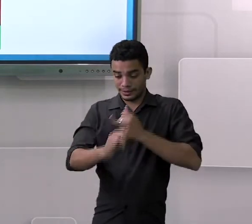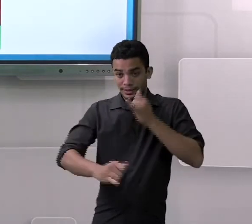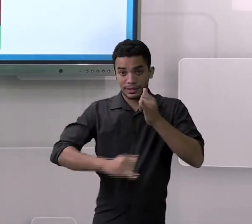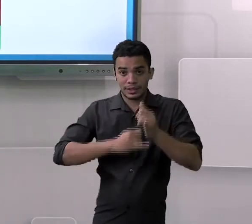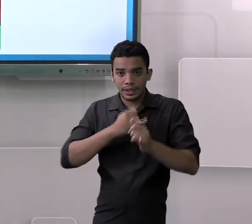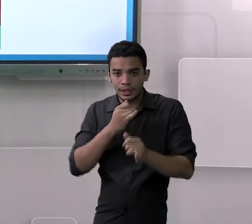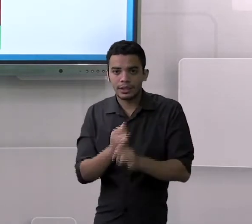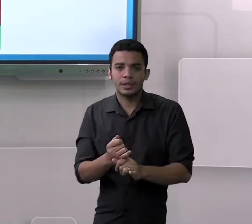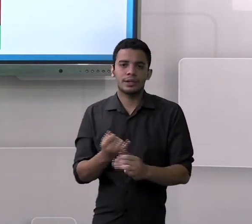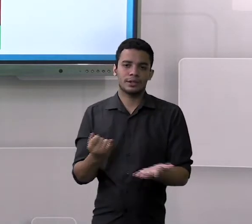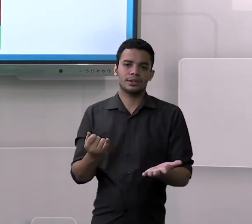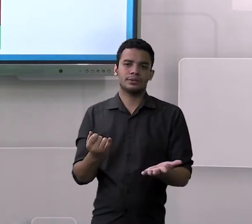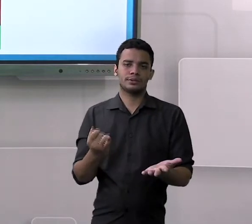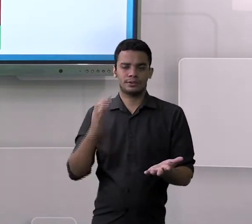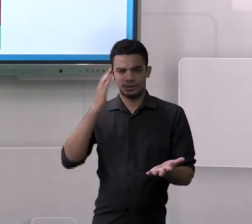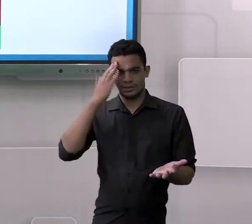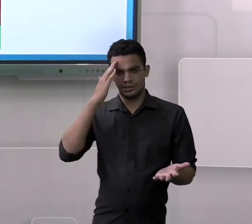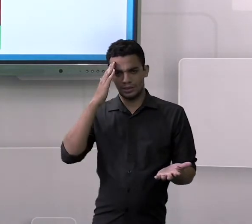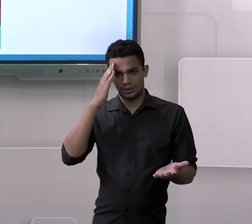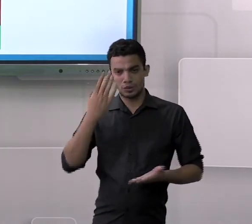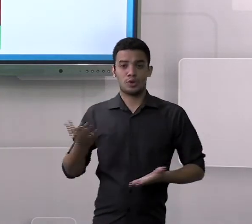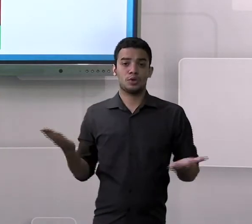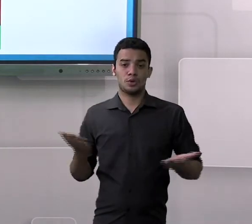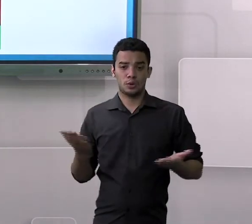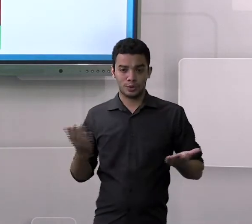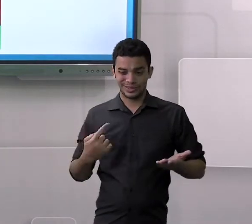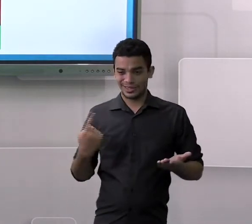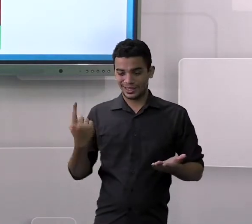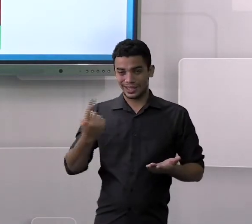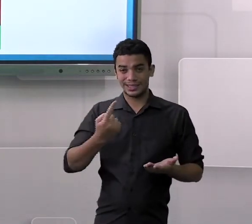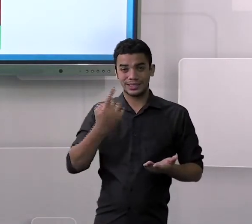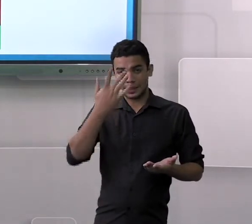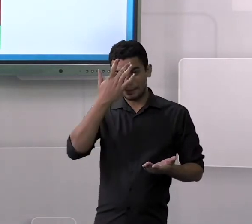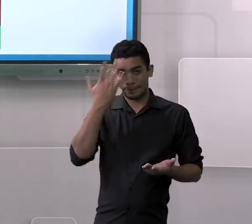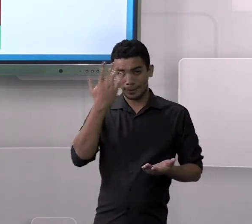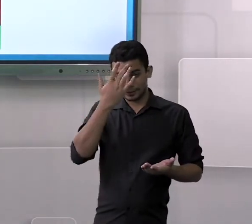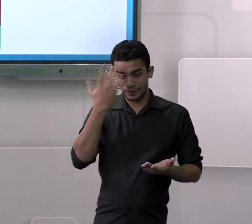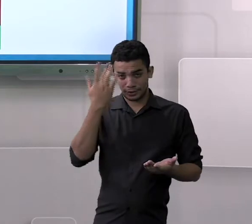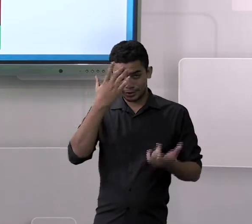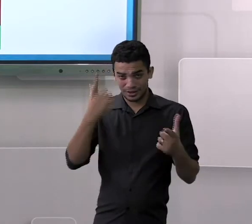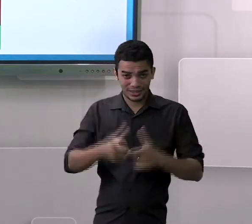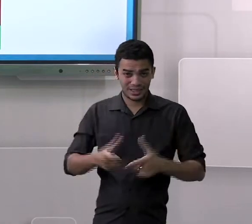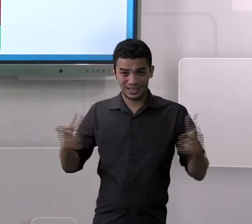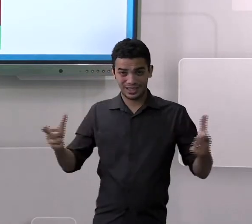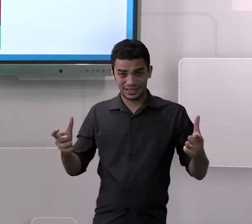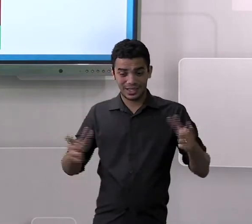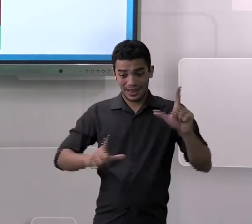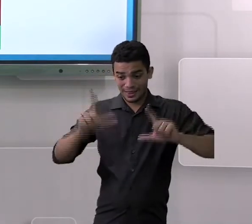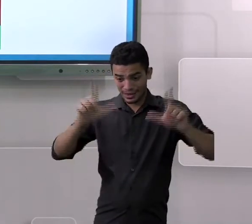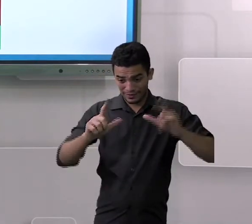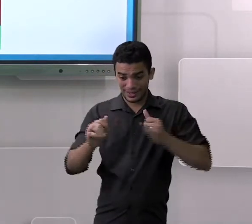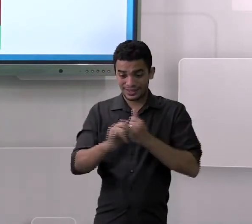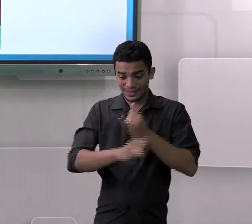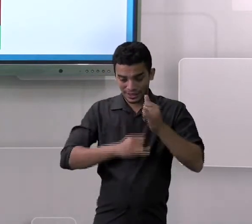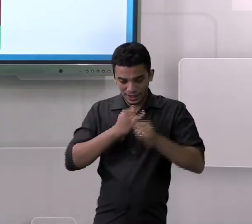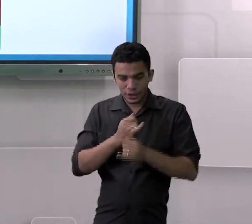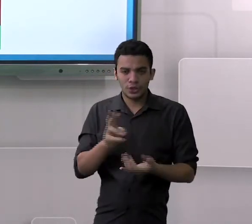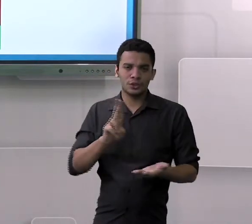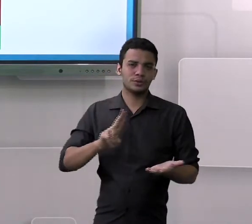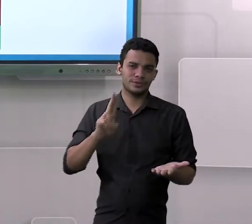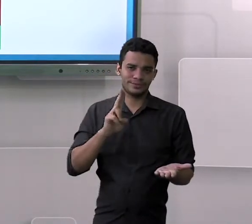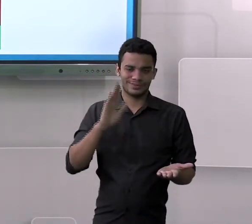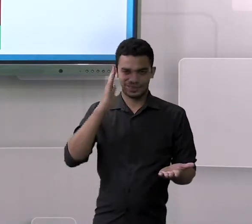internet, que hoje é o meio que a gente mais acessa, a TV e a internet, não é mesmo? Então, eles